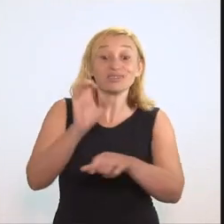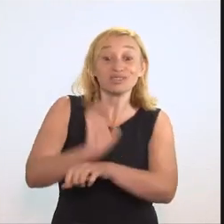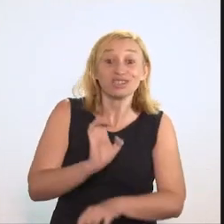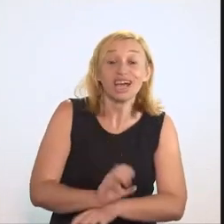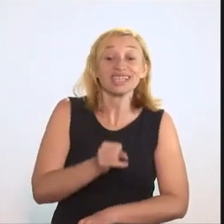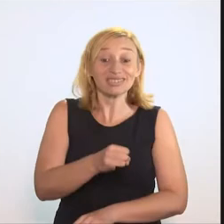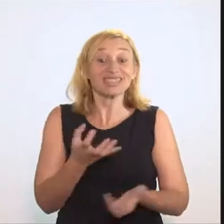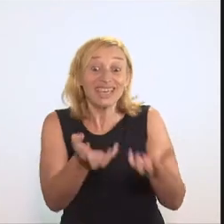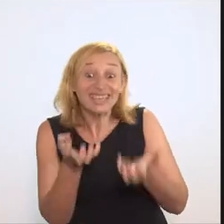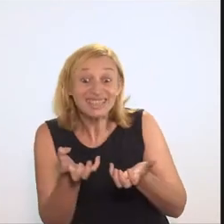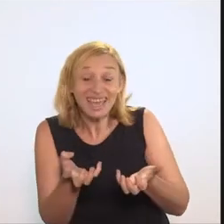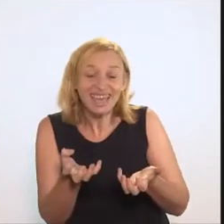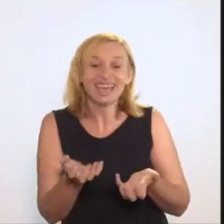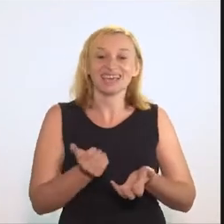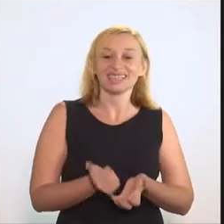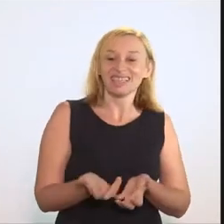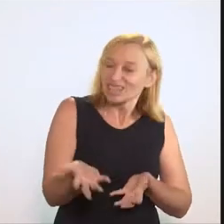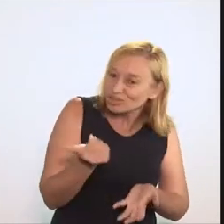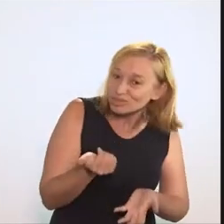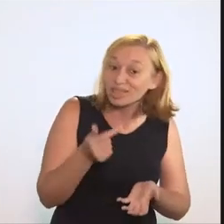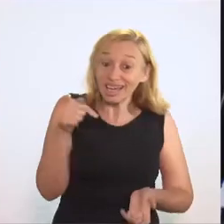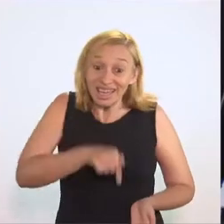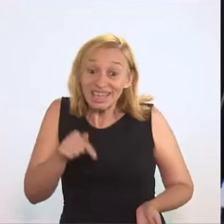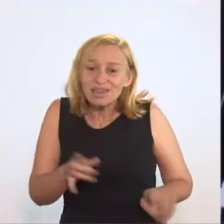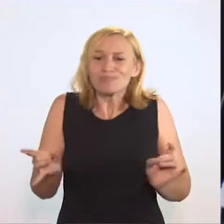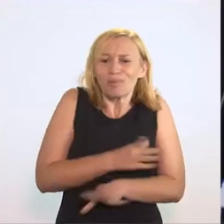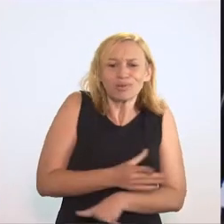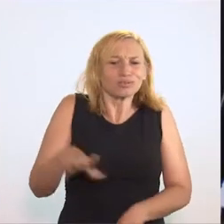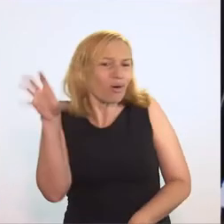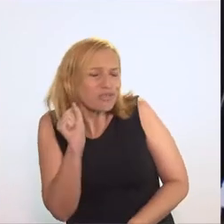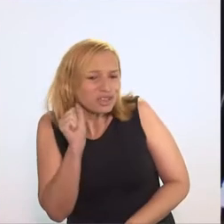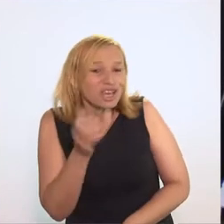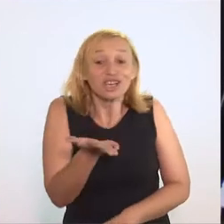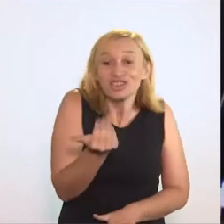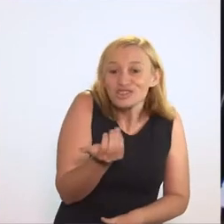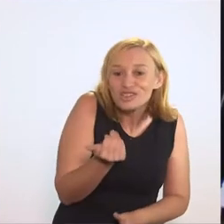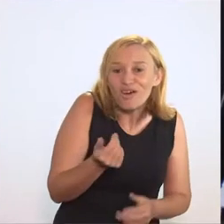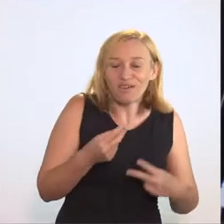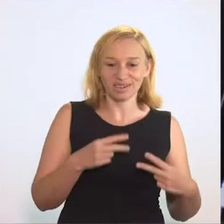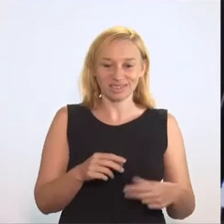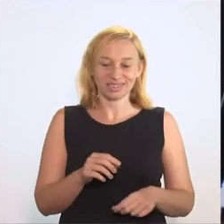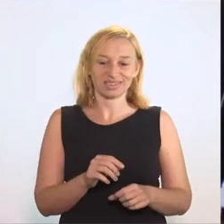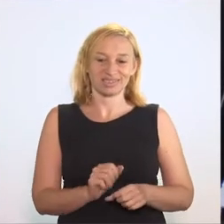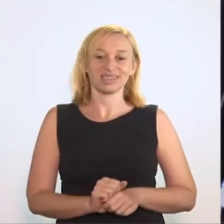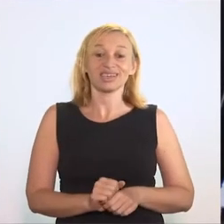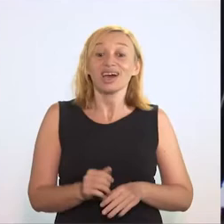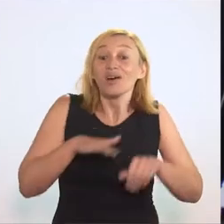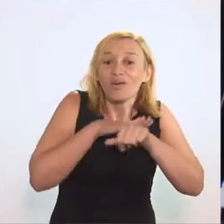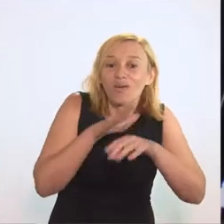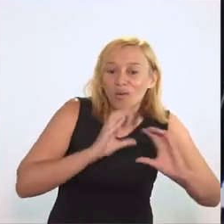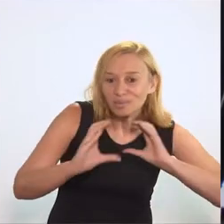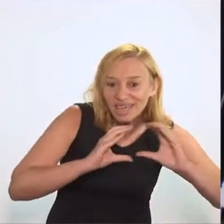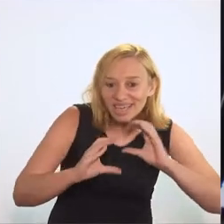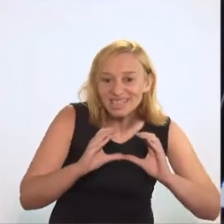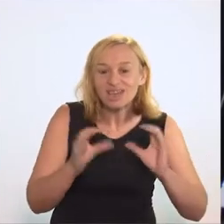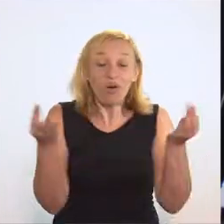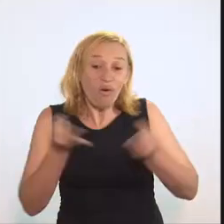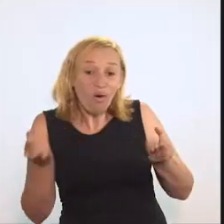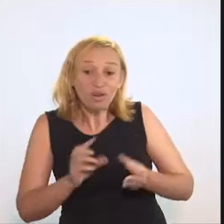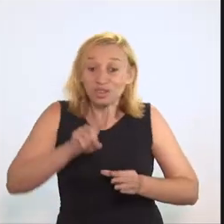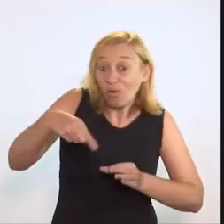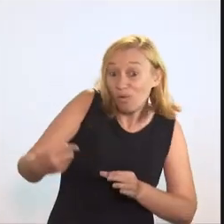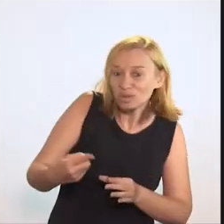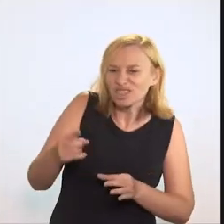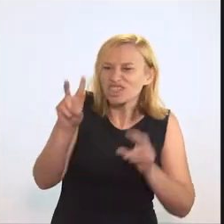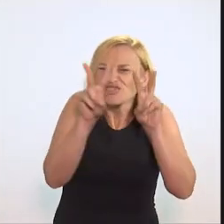pontos do estado. Então, assim, se você quiser participar, se você quiser, a gente está aqui pronto para te ouvir. É só entrar em contato, faz essa publicação e vai ser ótimo ouvir também